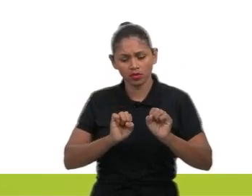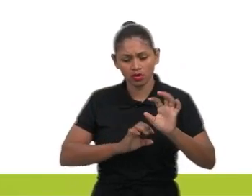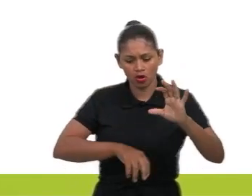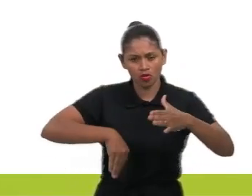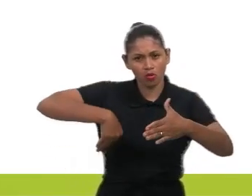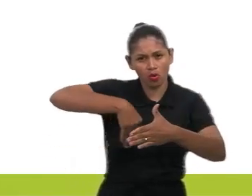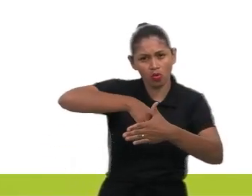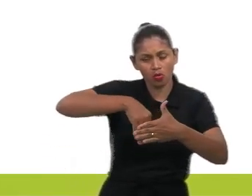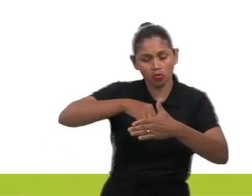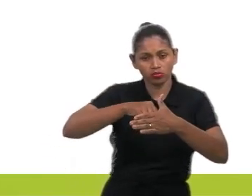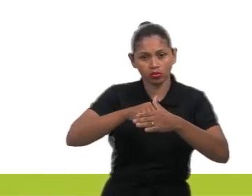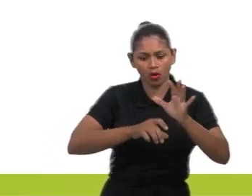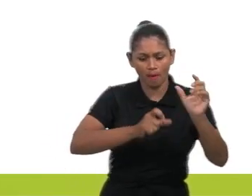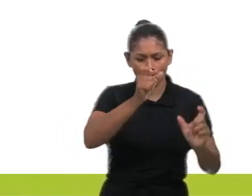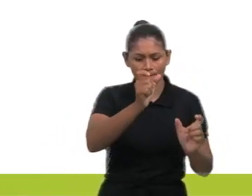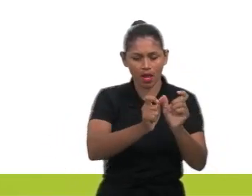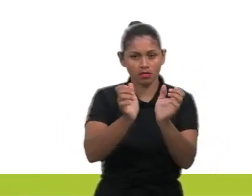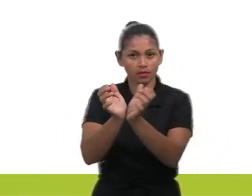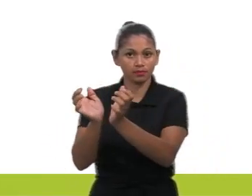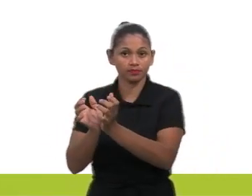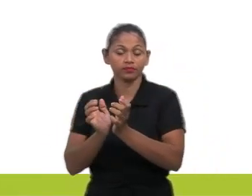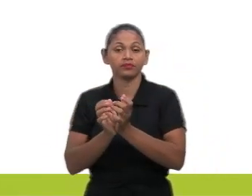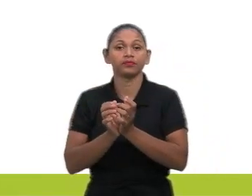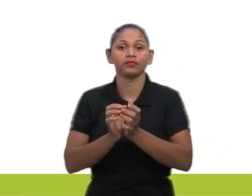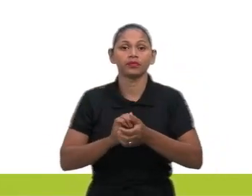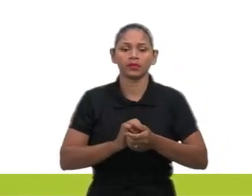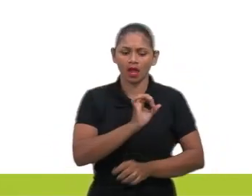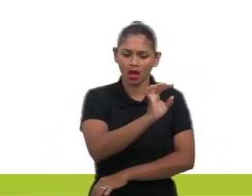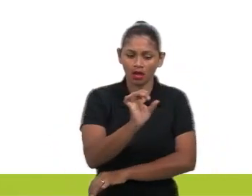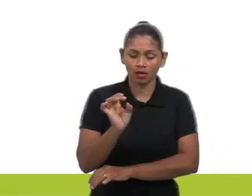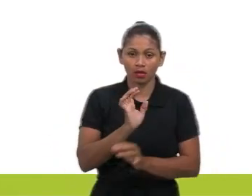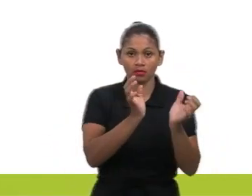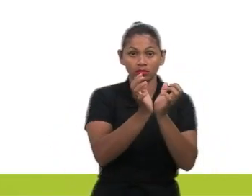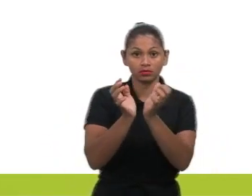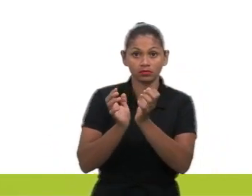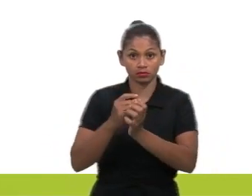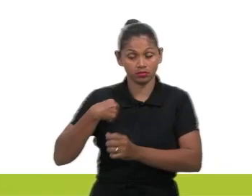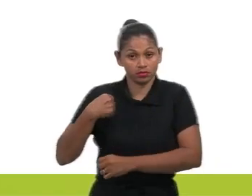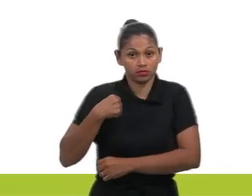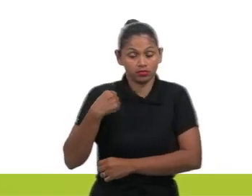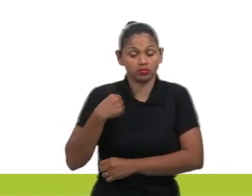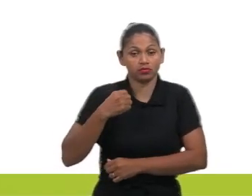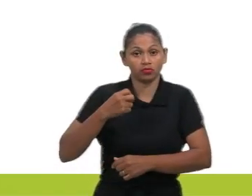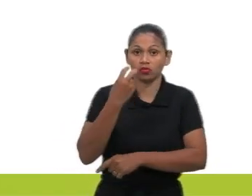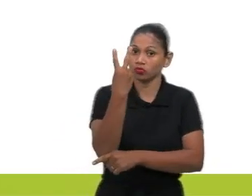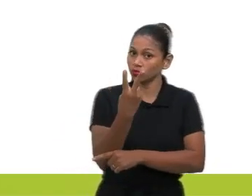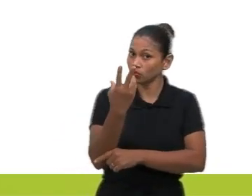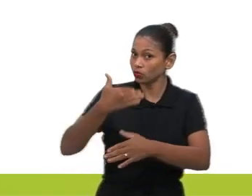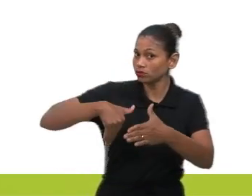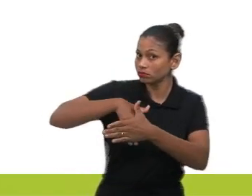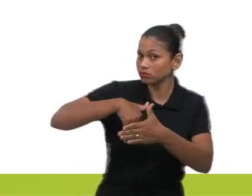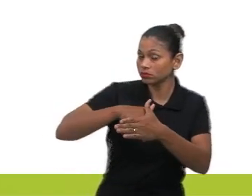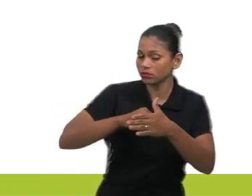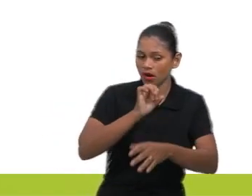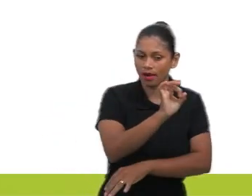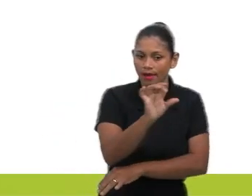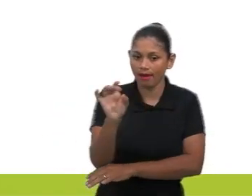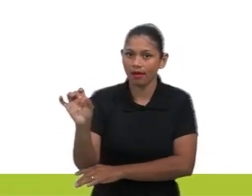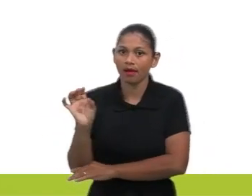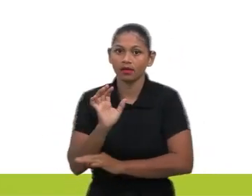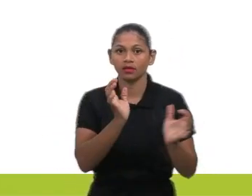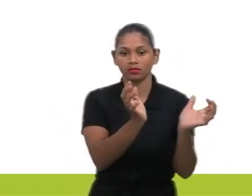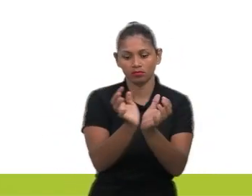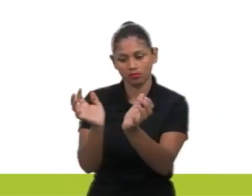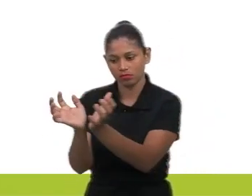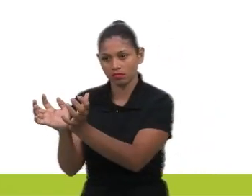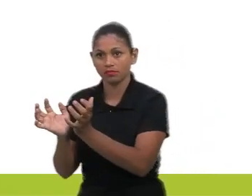os demais times em 2 turnos. Isto é, cada time joga 2 partidas com cada um dos outros times, sendo que cada